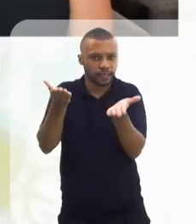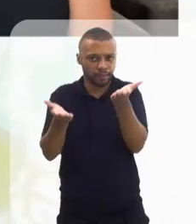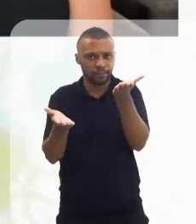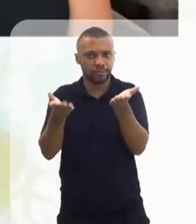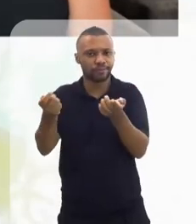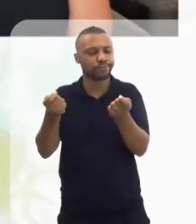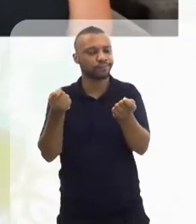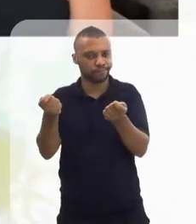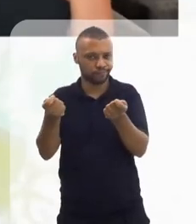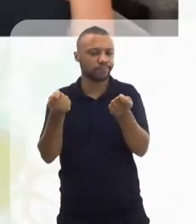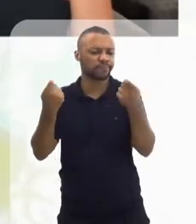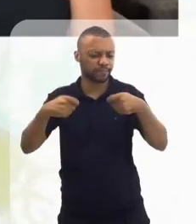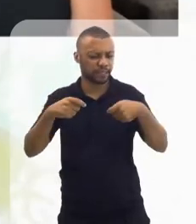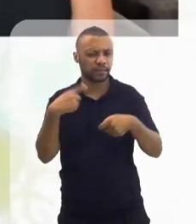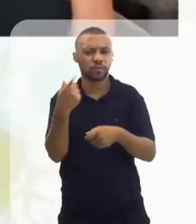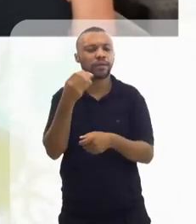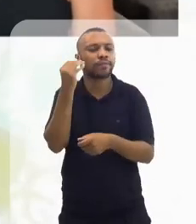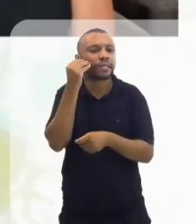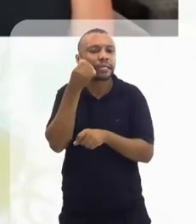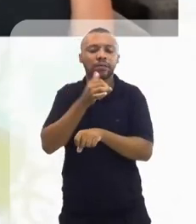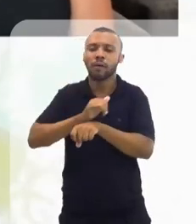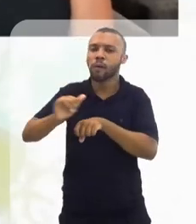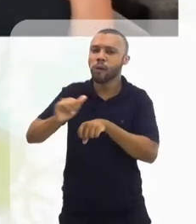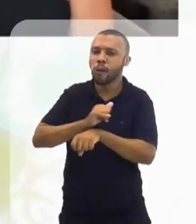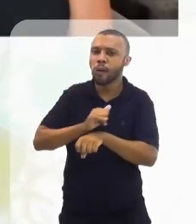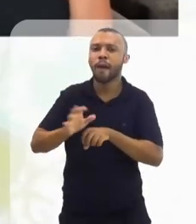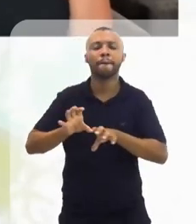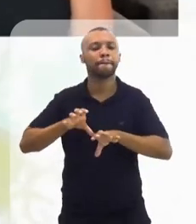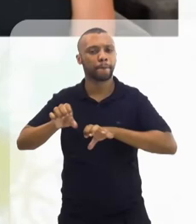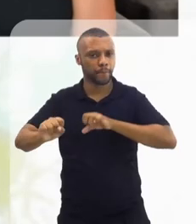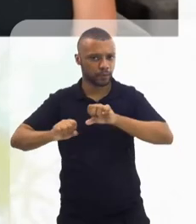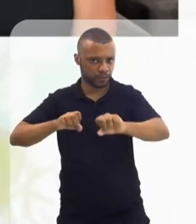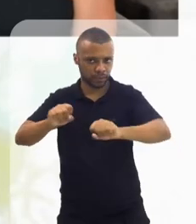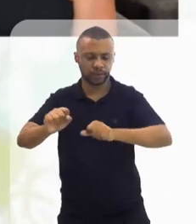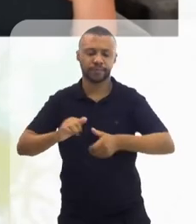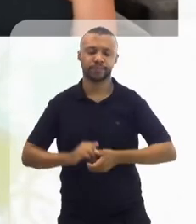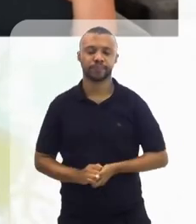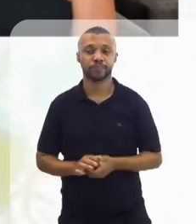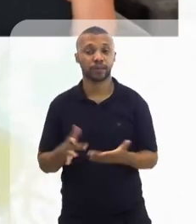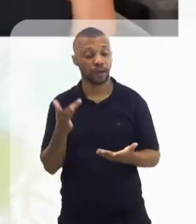ainda estamos Fundamental. procurando, buscando, né?